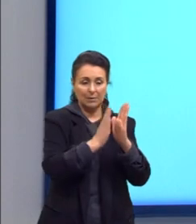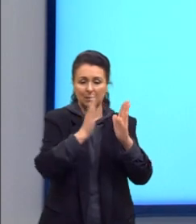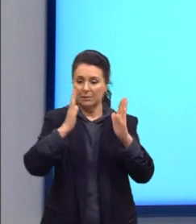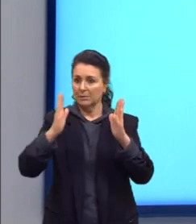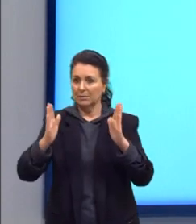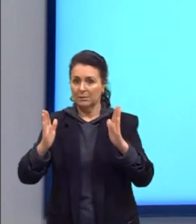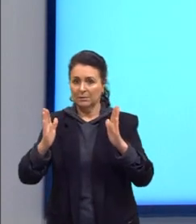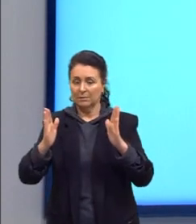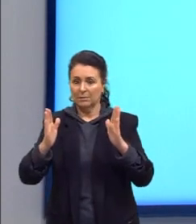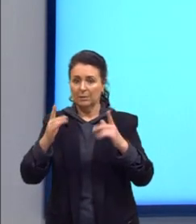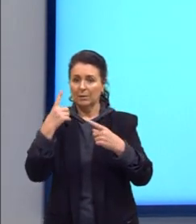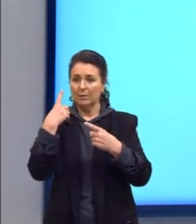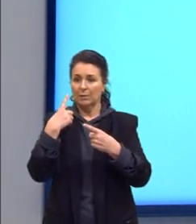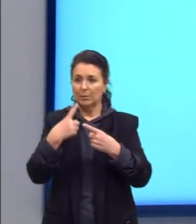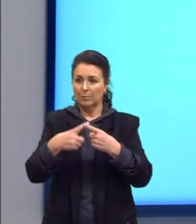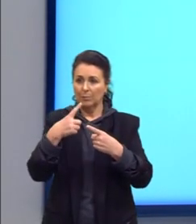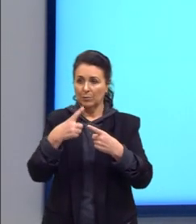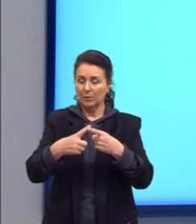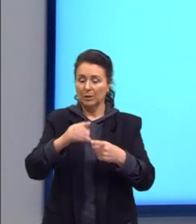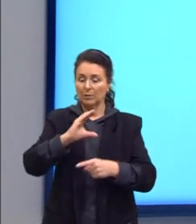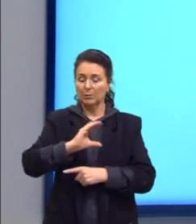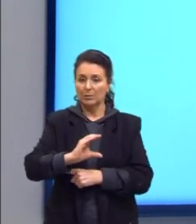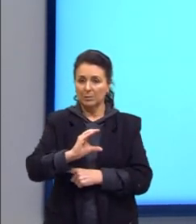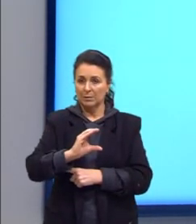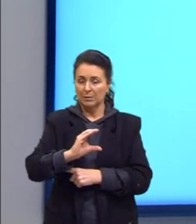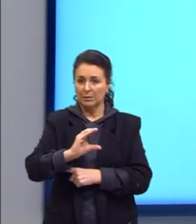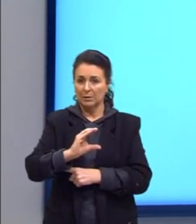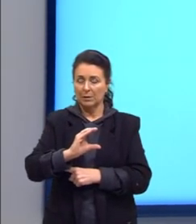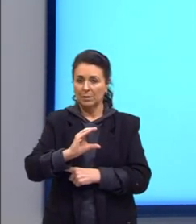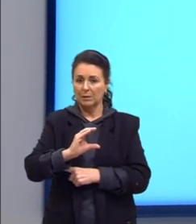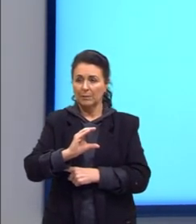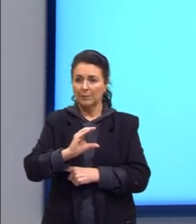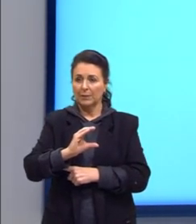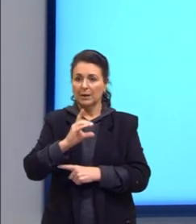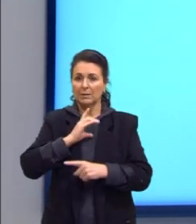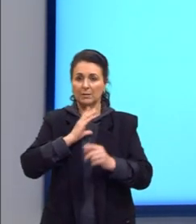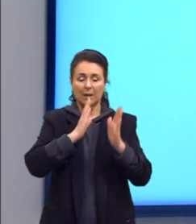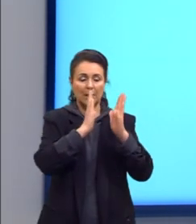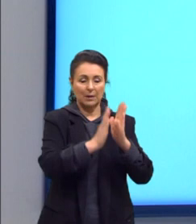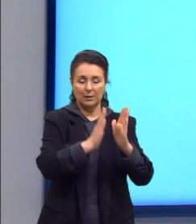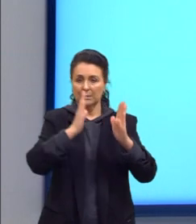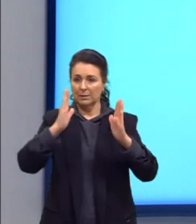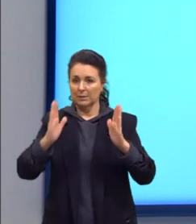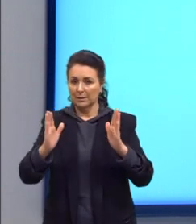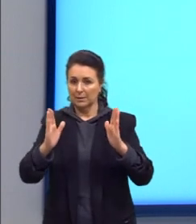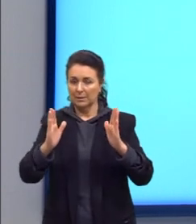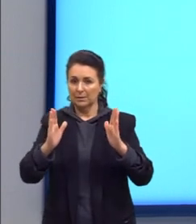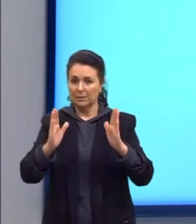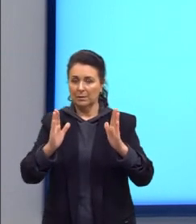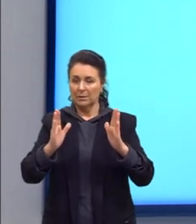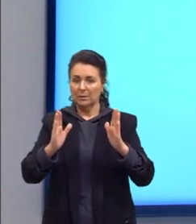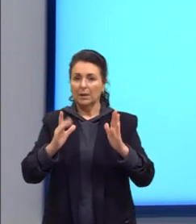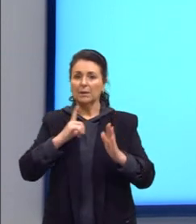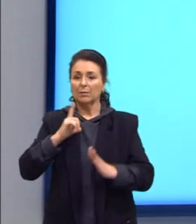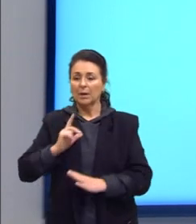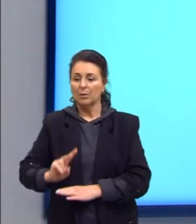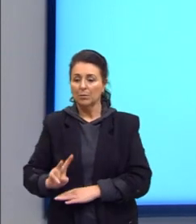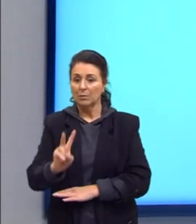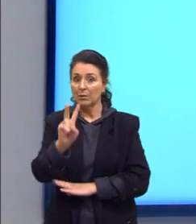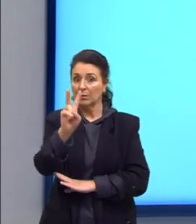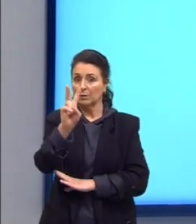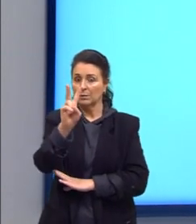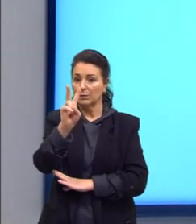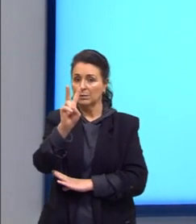tá porque justamente aqui no pontos e elas vão estar em série como que é que os valores